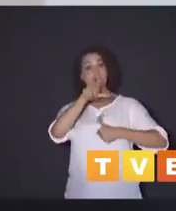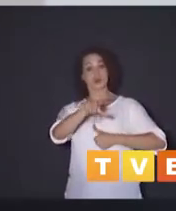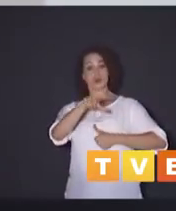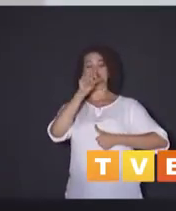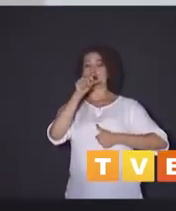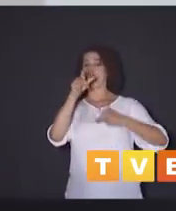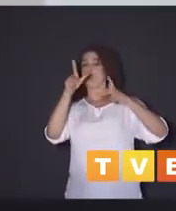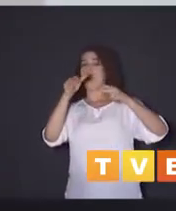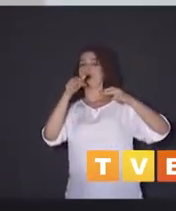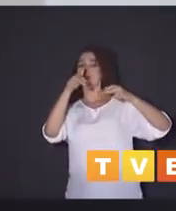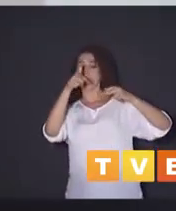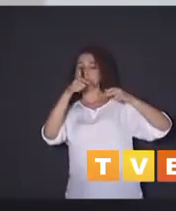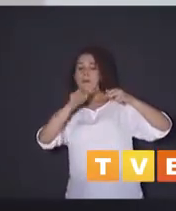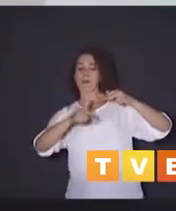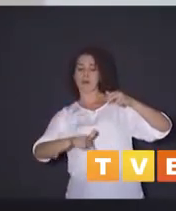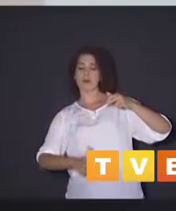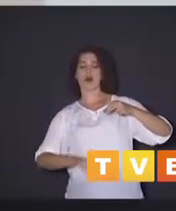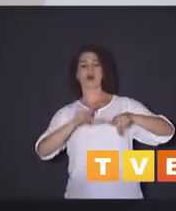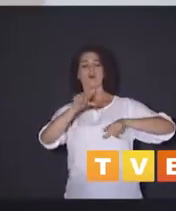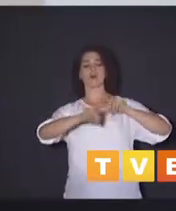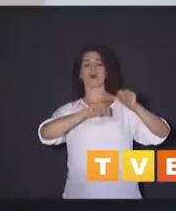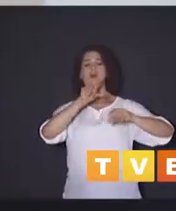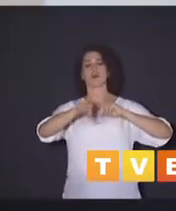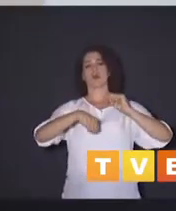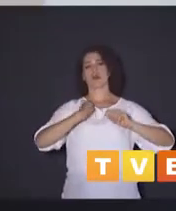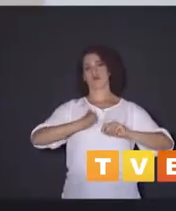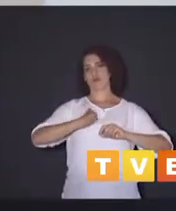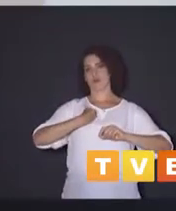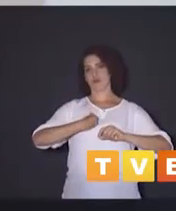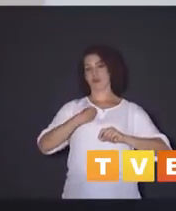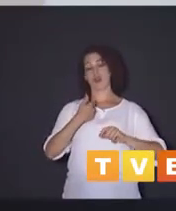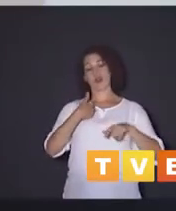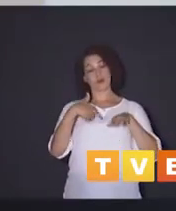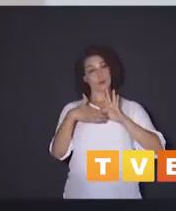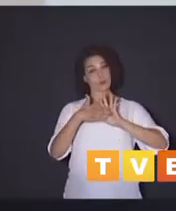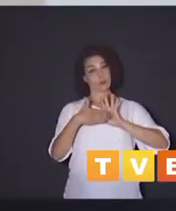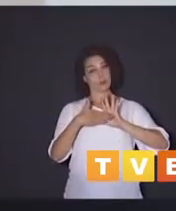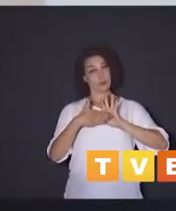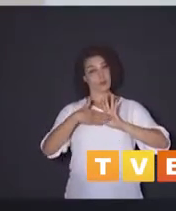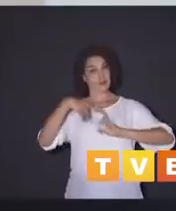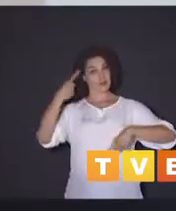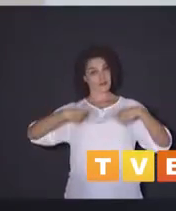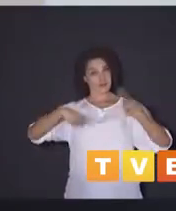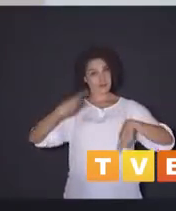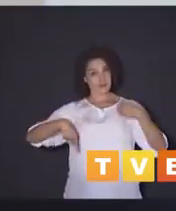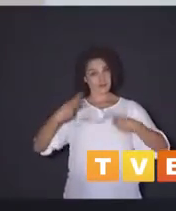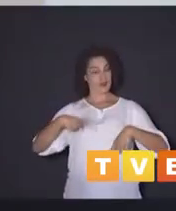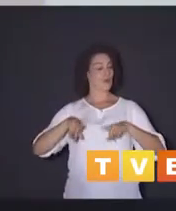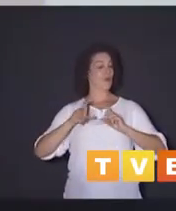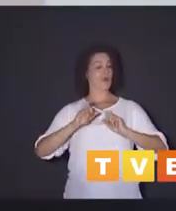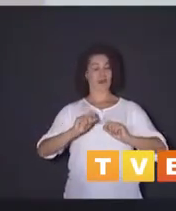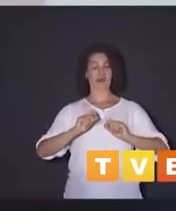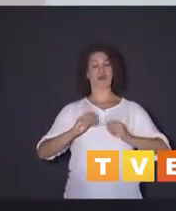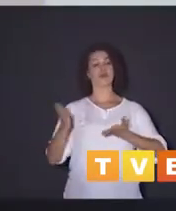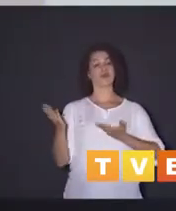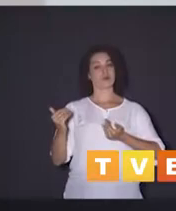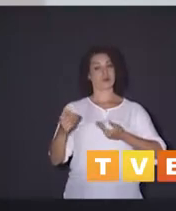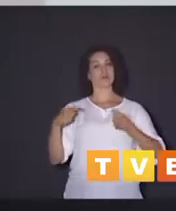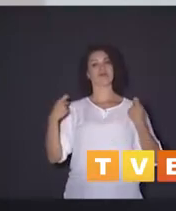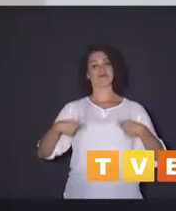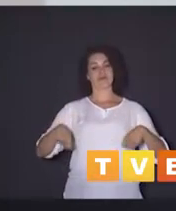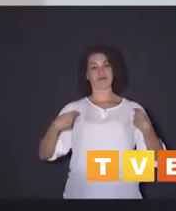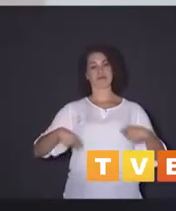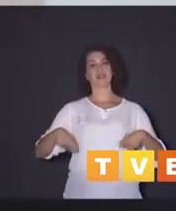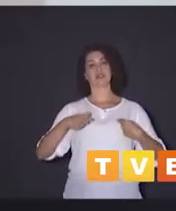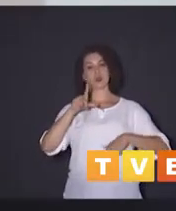escolhas ela é capaz de fazer e eu o que eu proponho para uma política contemporânea que a juventude precisa fazer uma